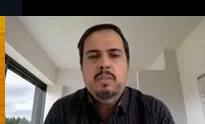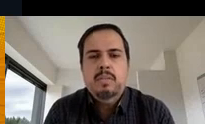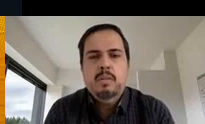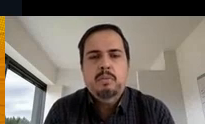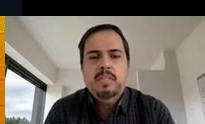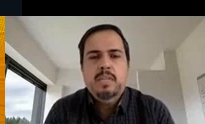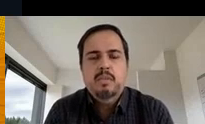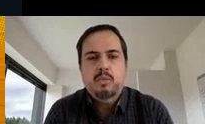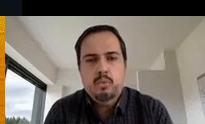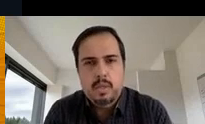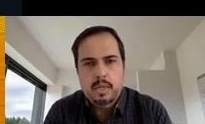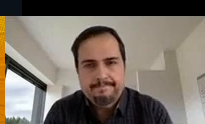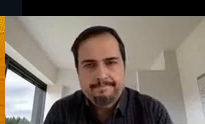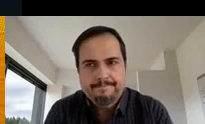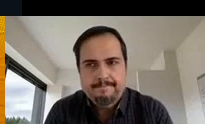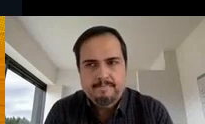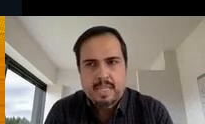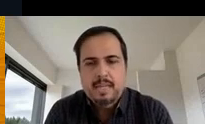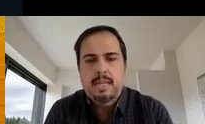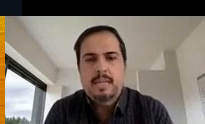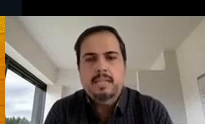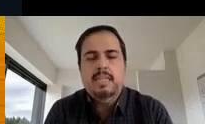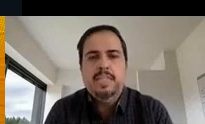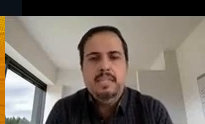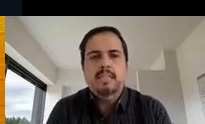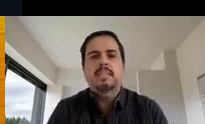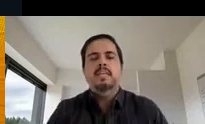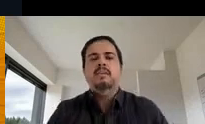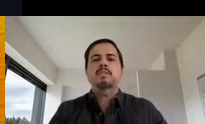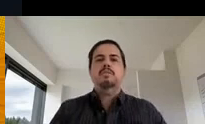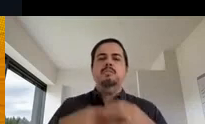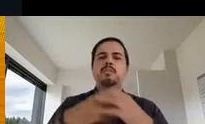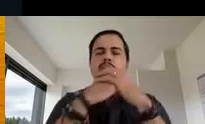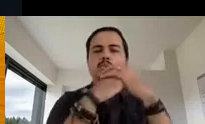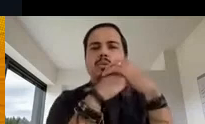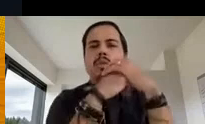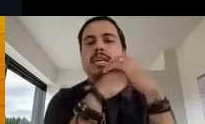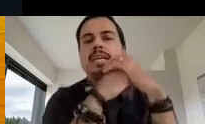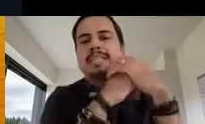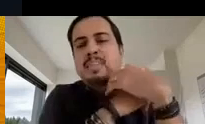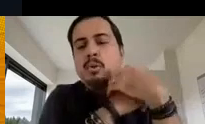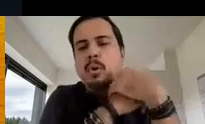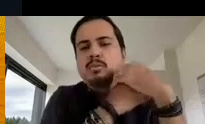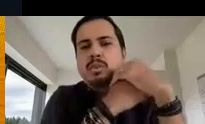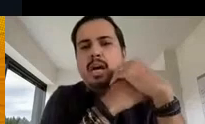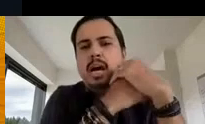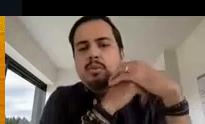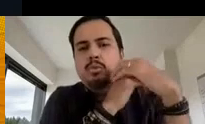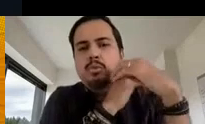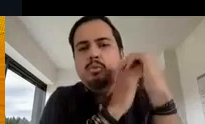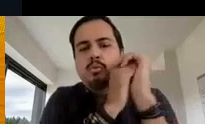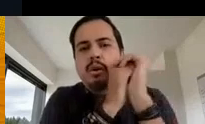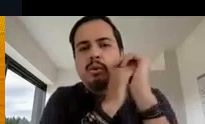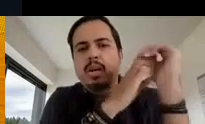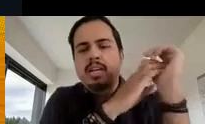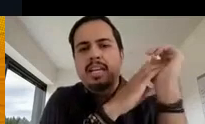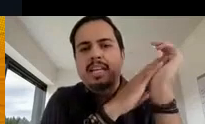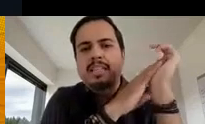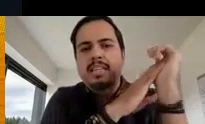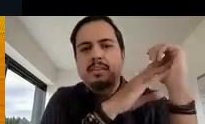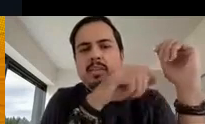Perguntava: quantas horas por dia você estuda? Tatiane, quantas horas por dia você estuda? Quando dá,